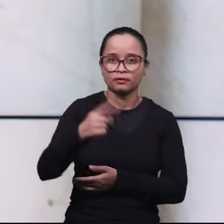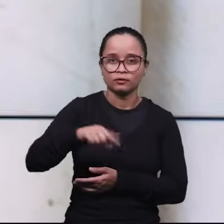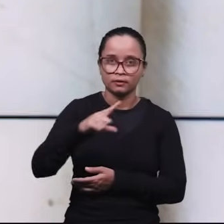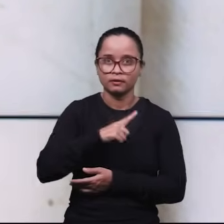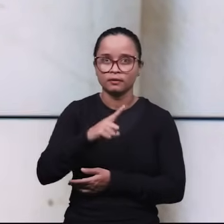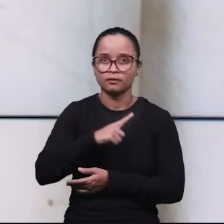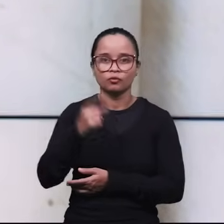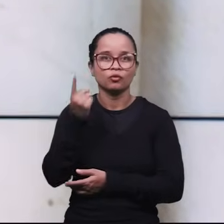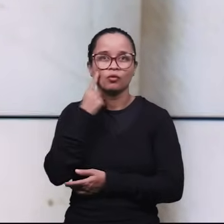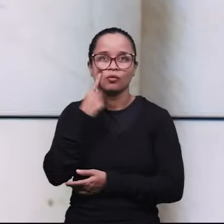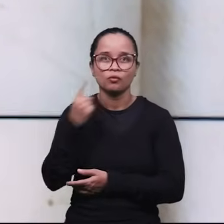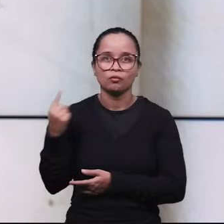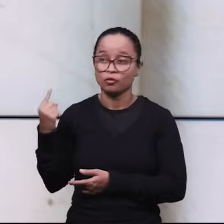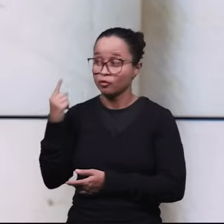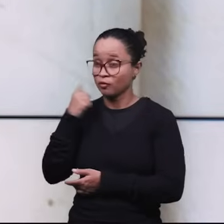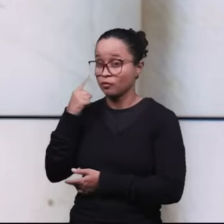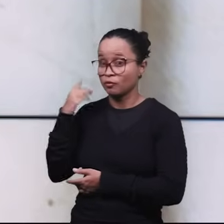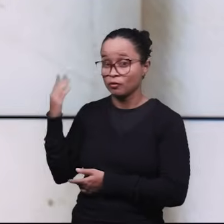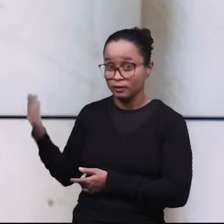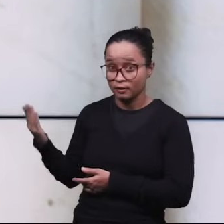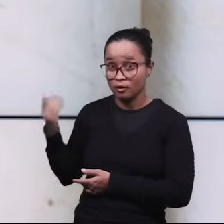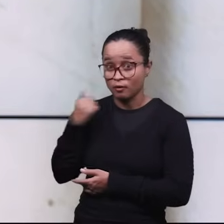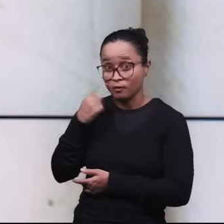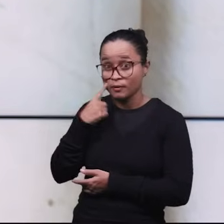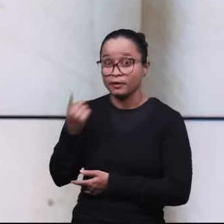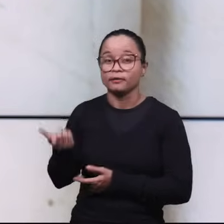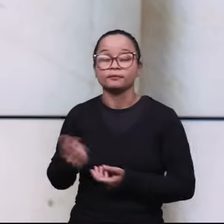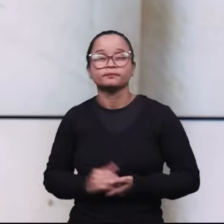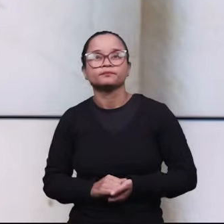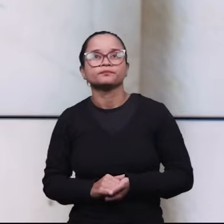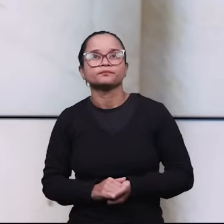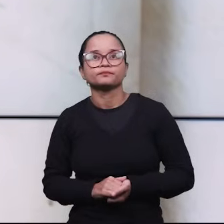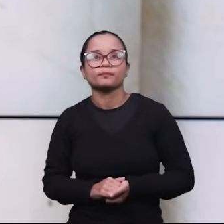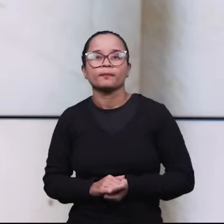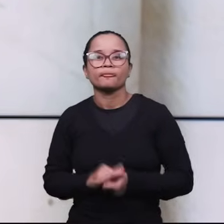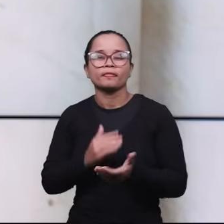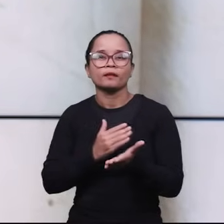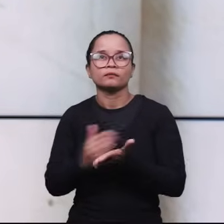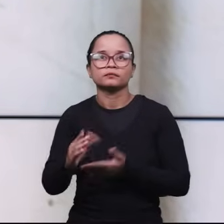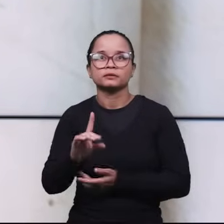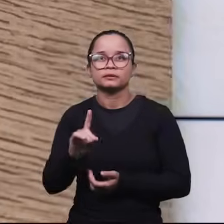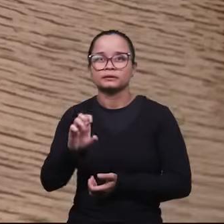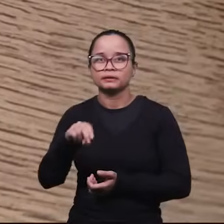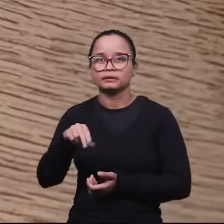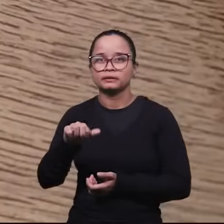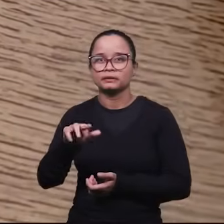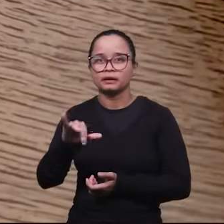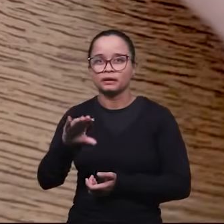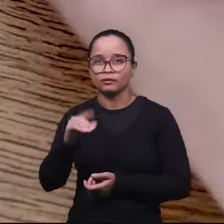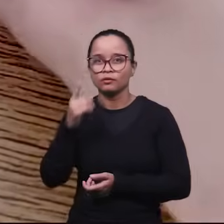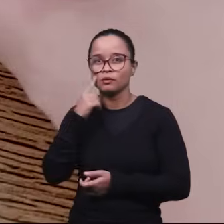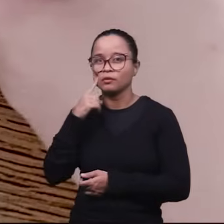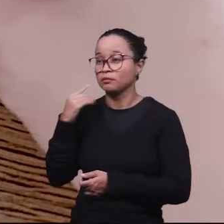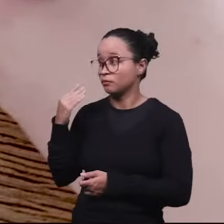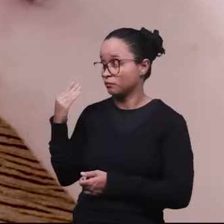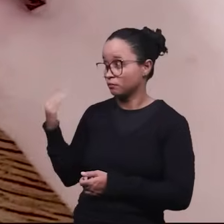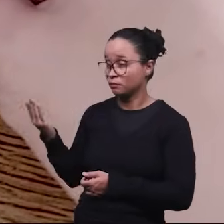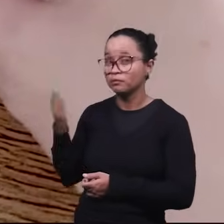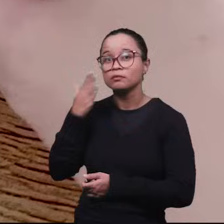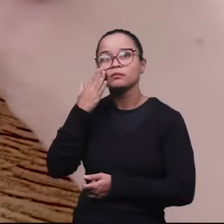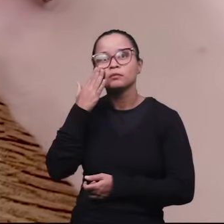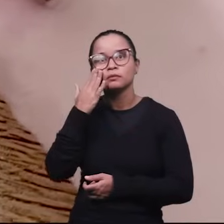temos. Olhem aí, vamos começar pelo denário, a